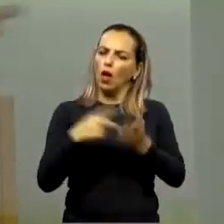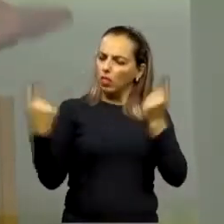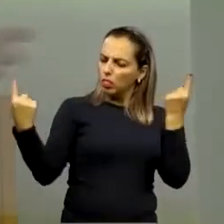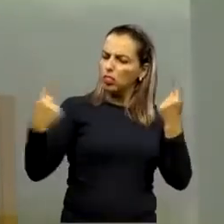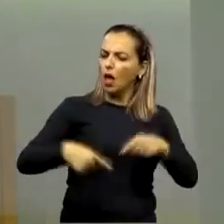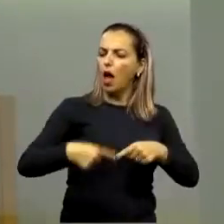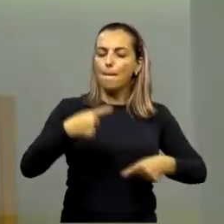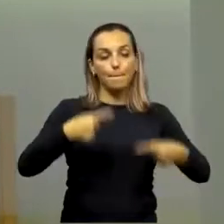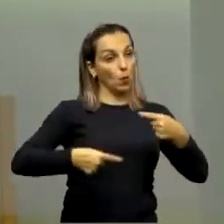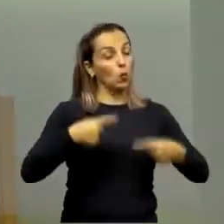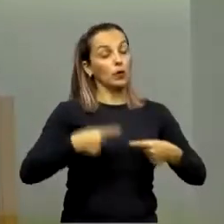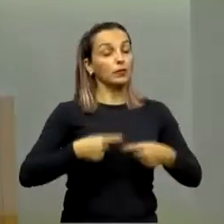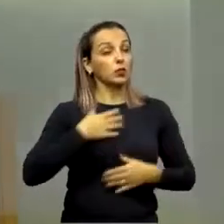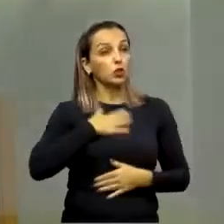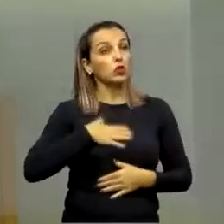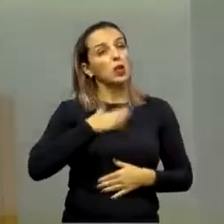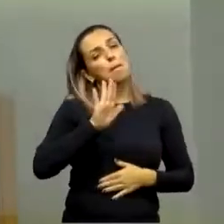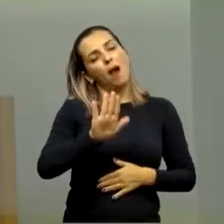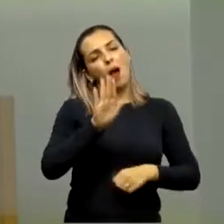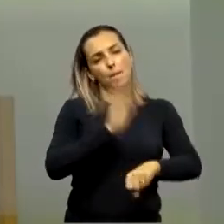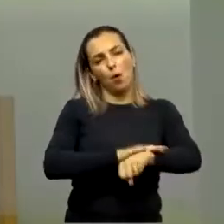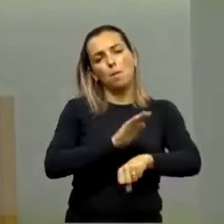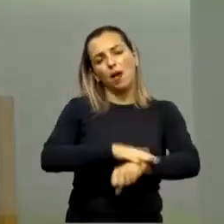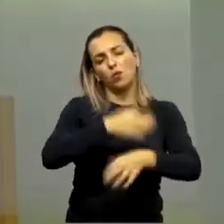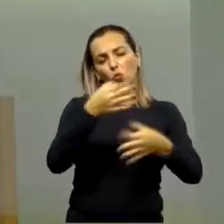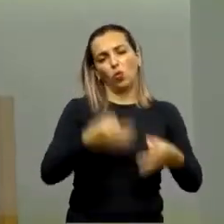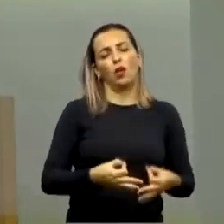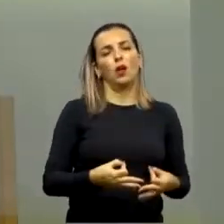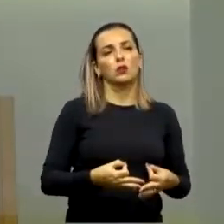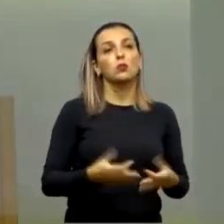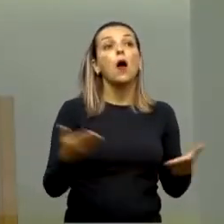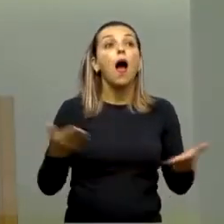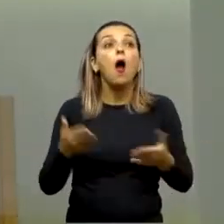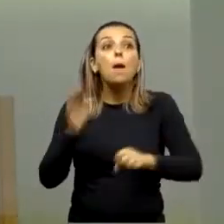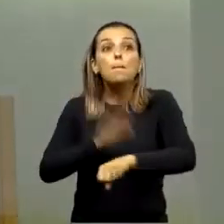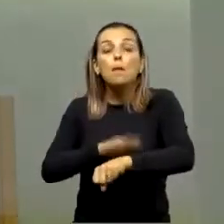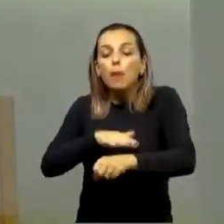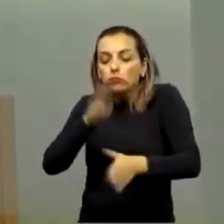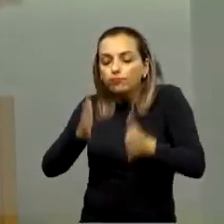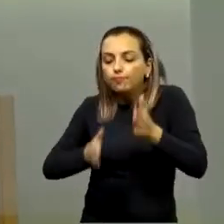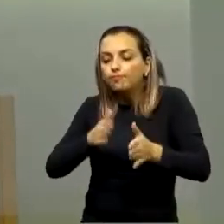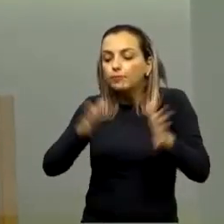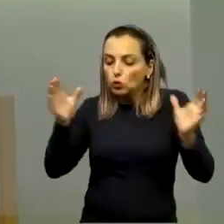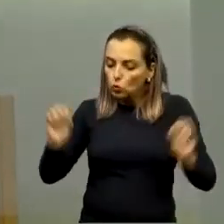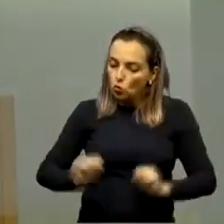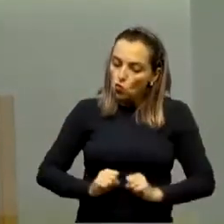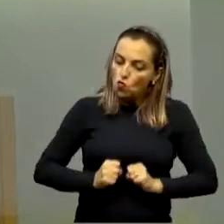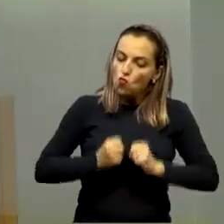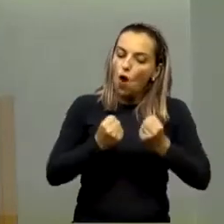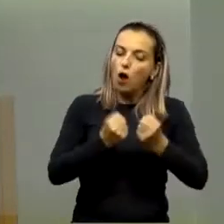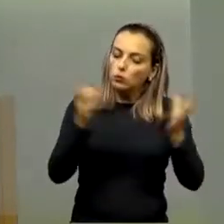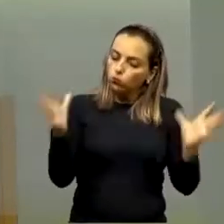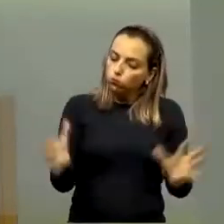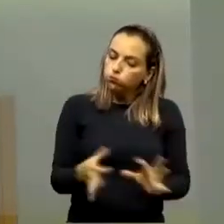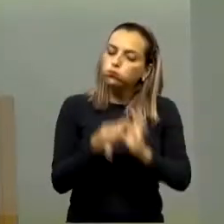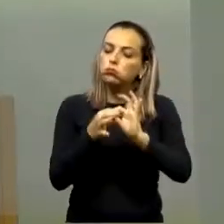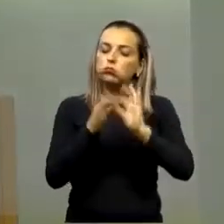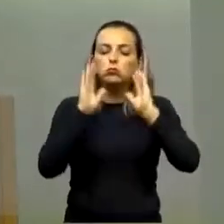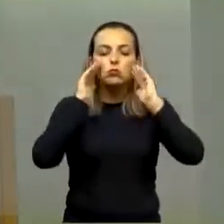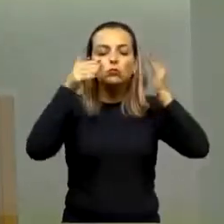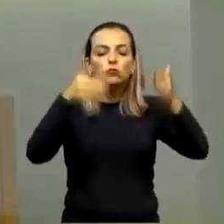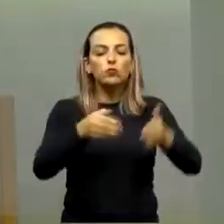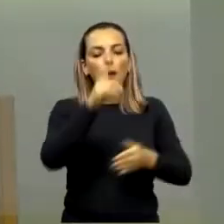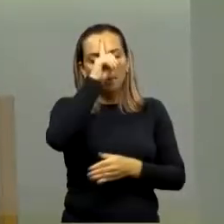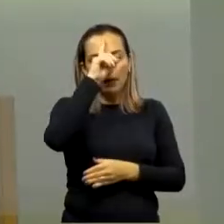política eu gosto de fazer por isso que vai ter um momento que eu Qual que é o momento agora tem que une forças força pela Santa